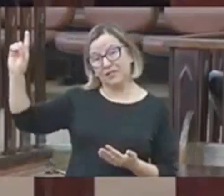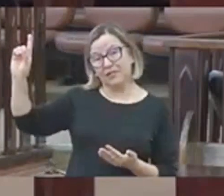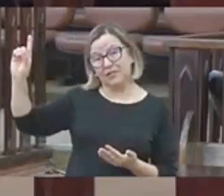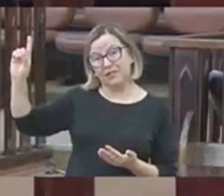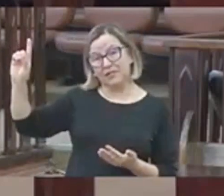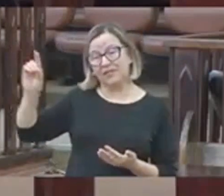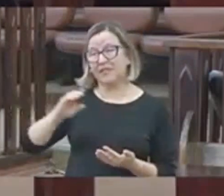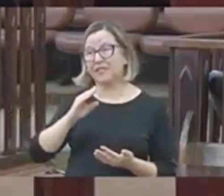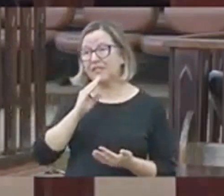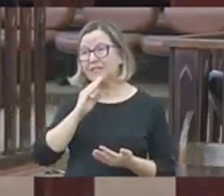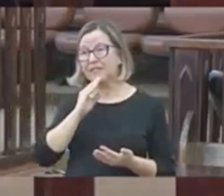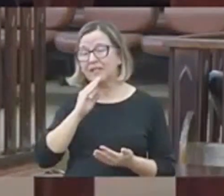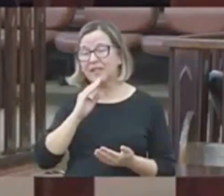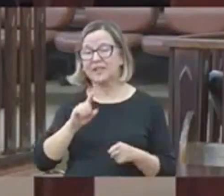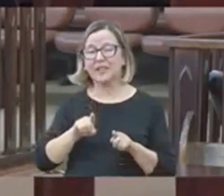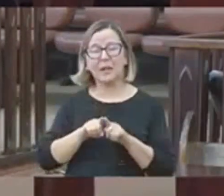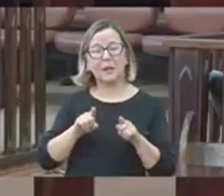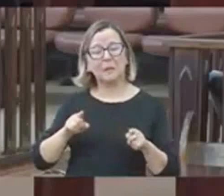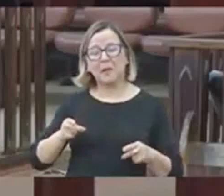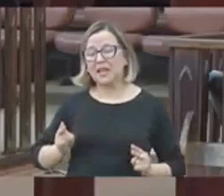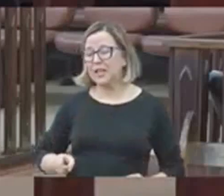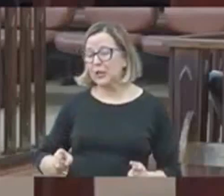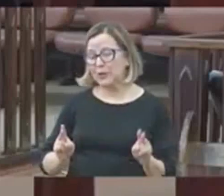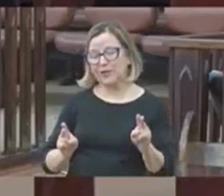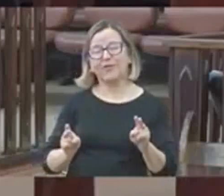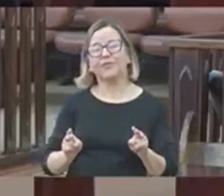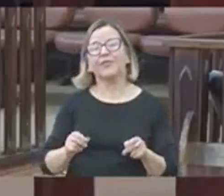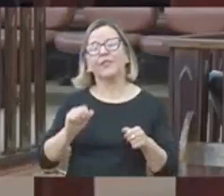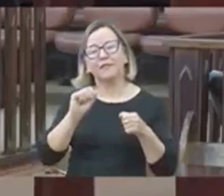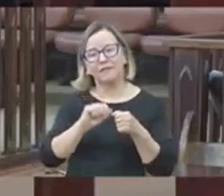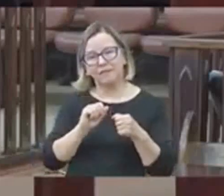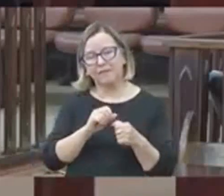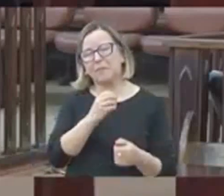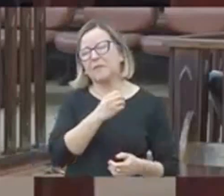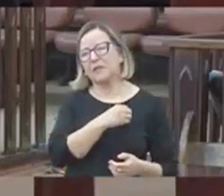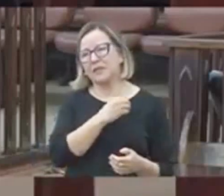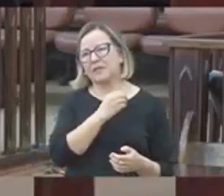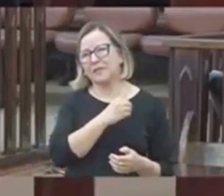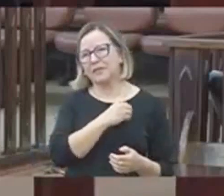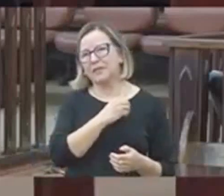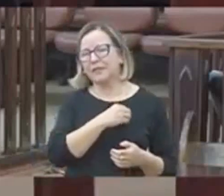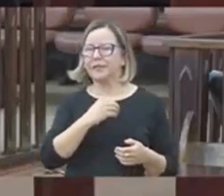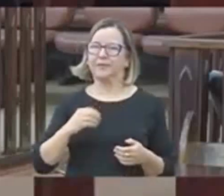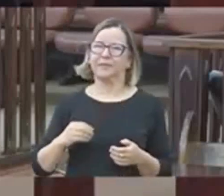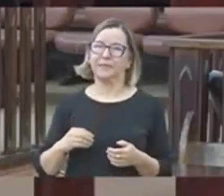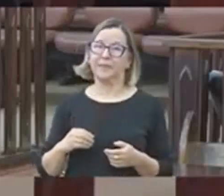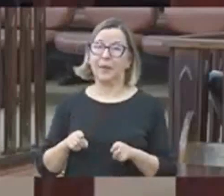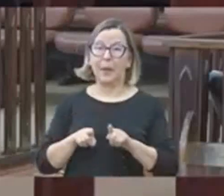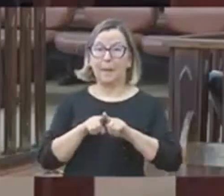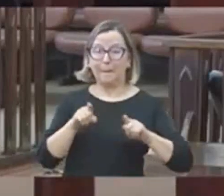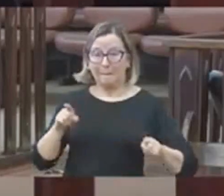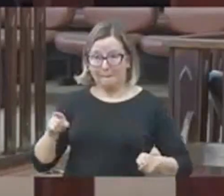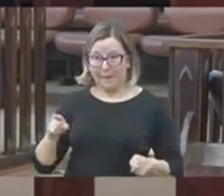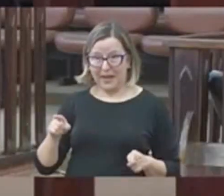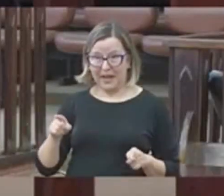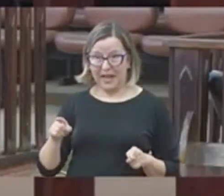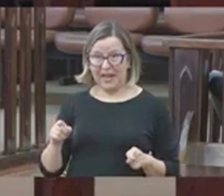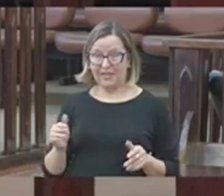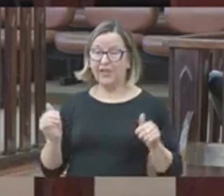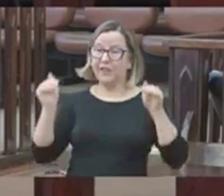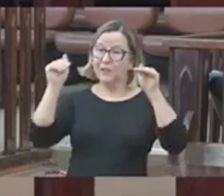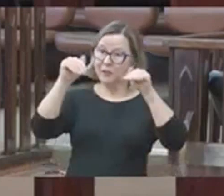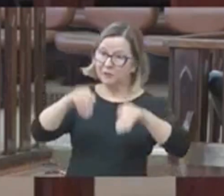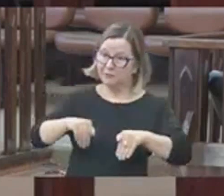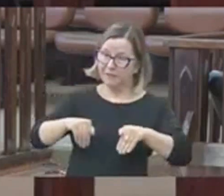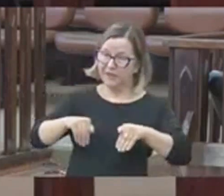ela continua. Só que isso vai trazer, ao longo do tempo, a morte. Alguns